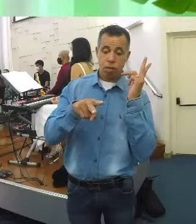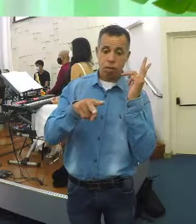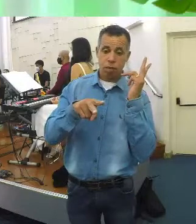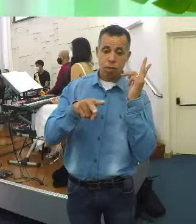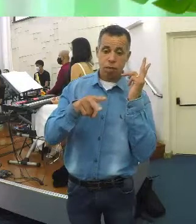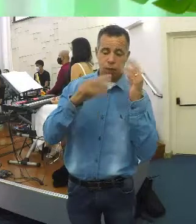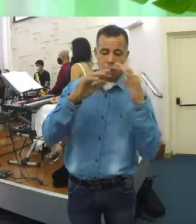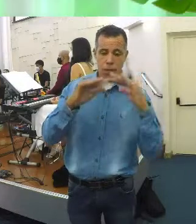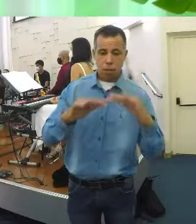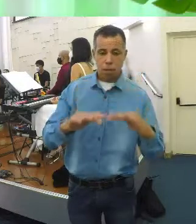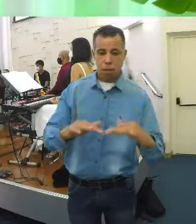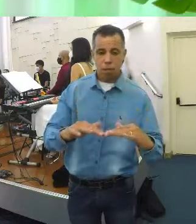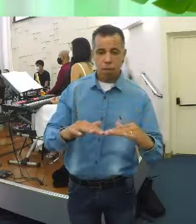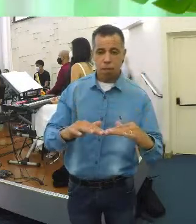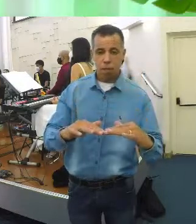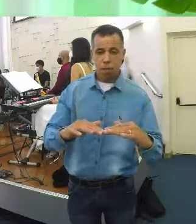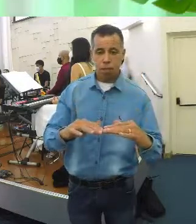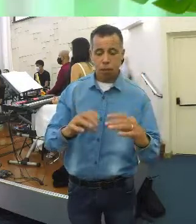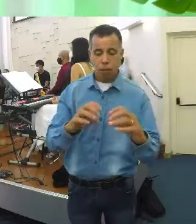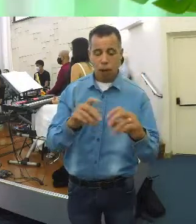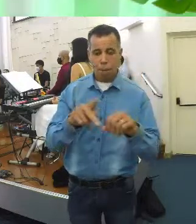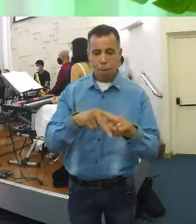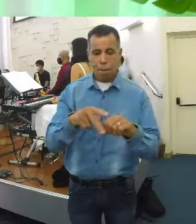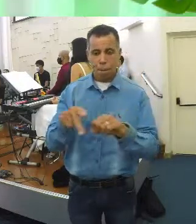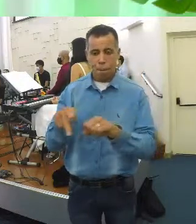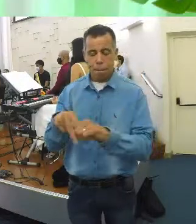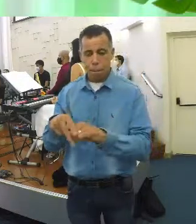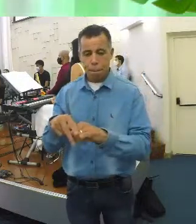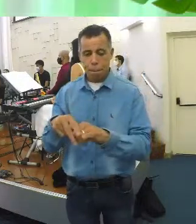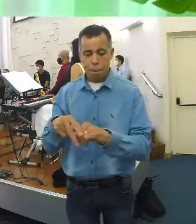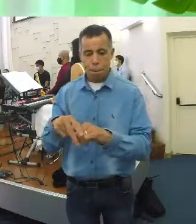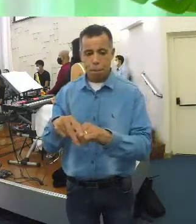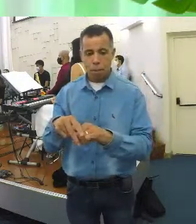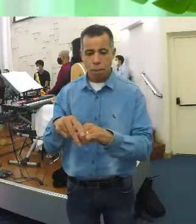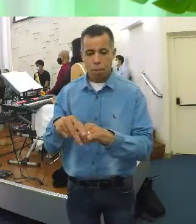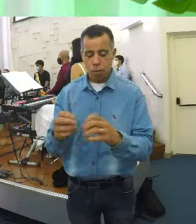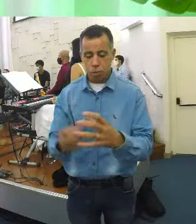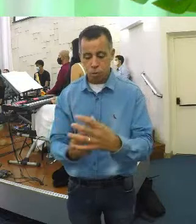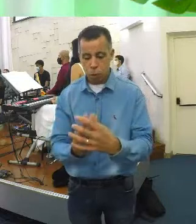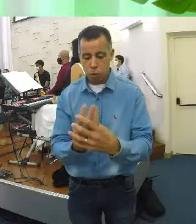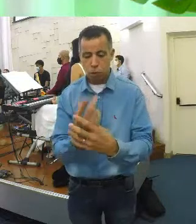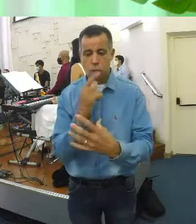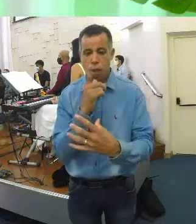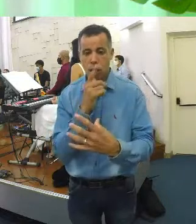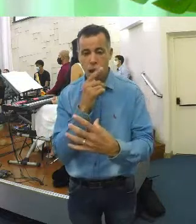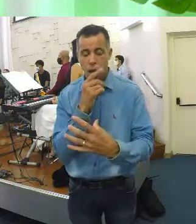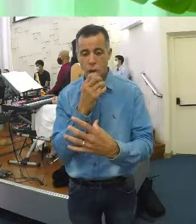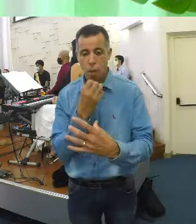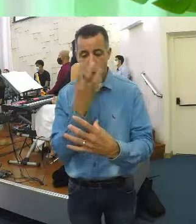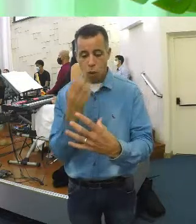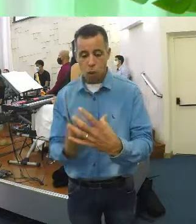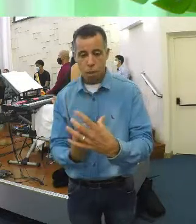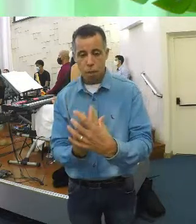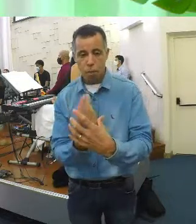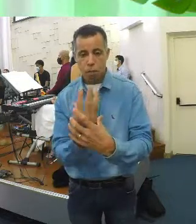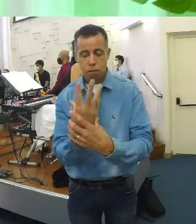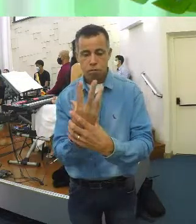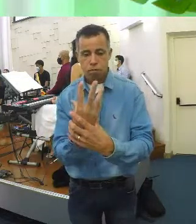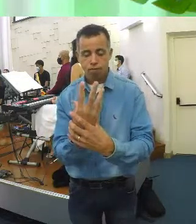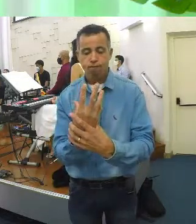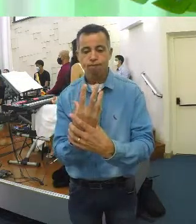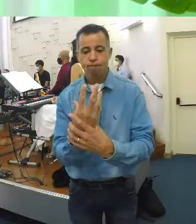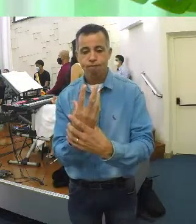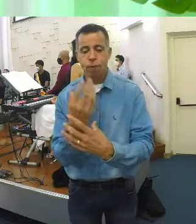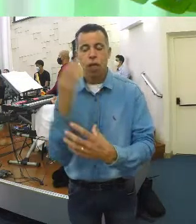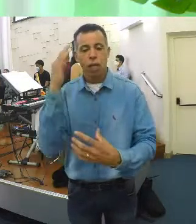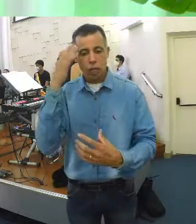maré baixava, entre as rochas aparecia um veio d'água, uma fonte de água doce. A vida cristã é assim,